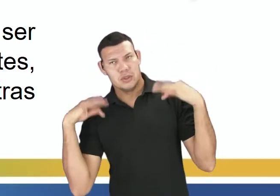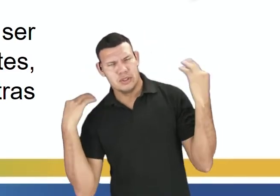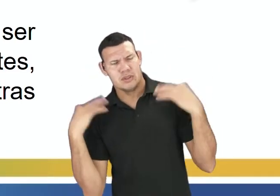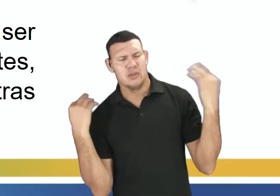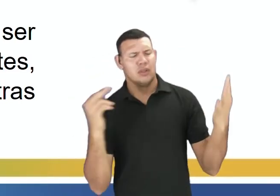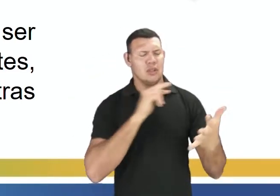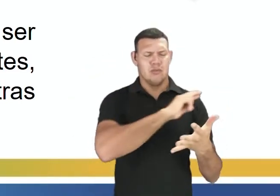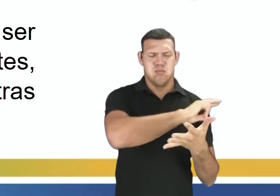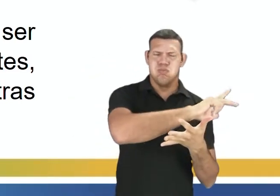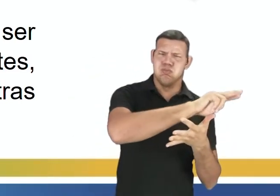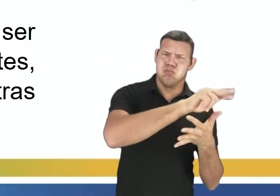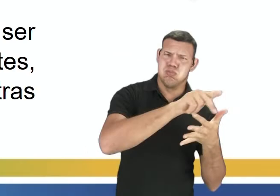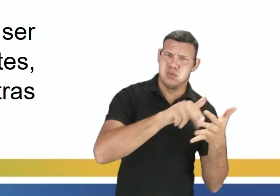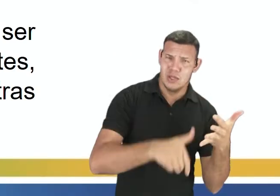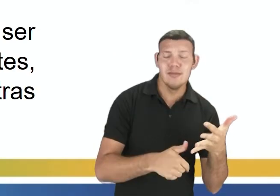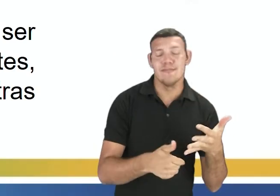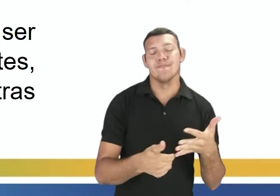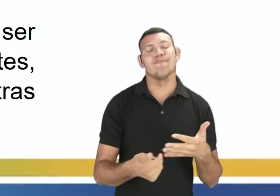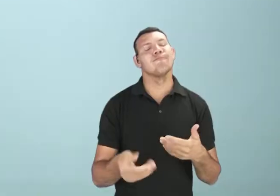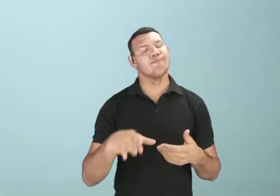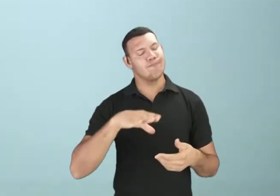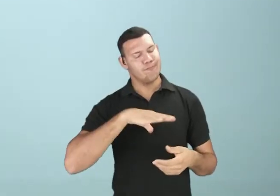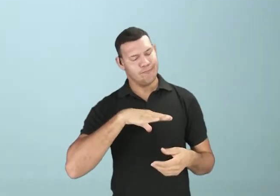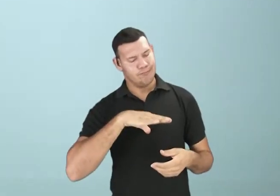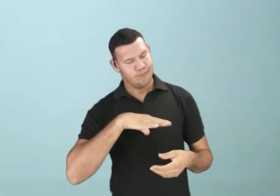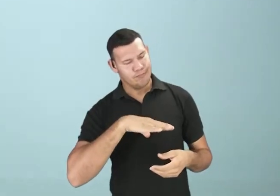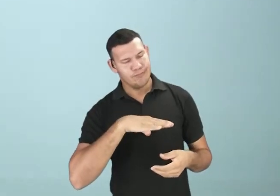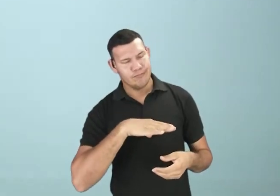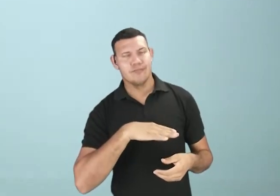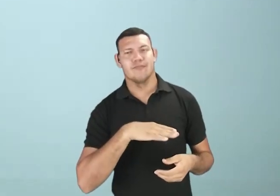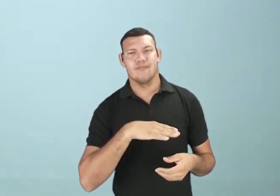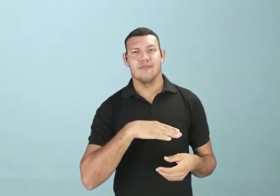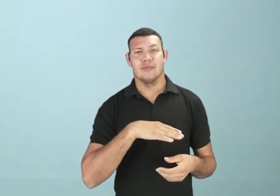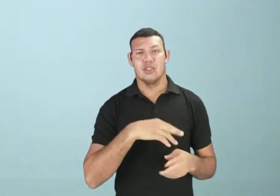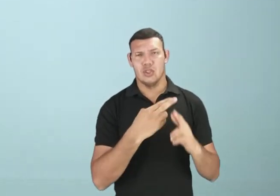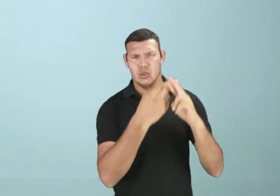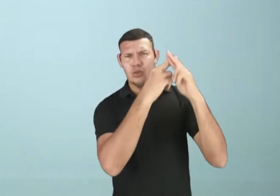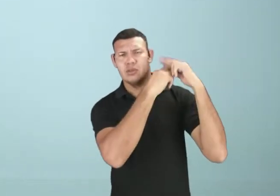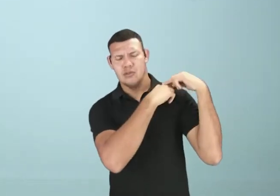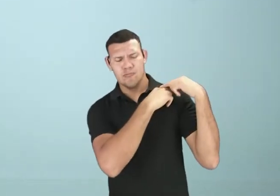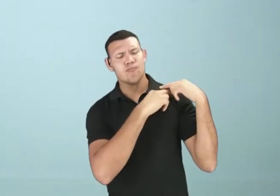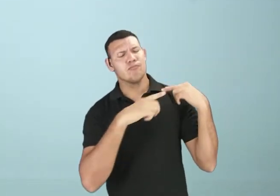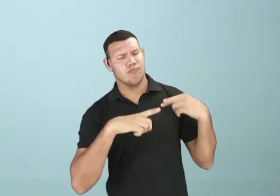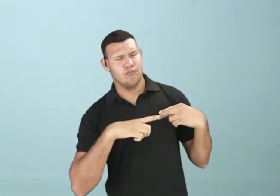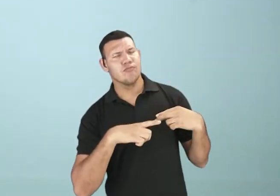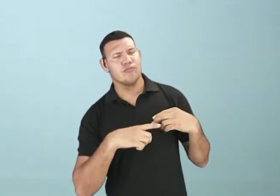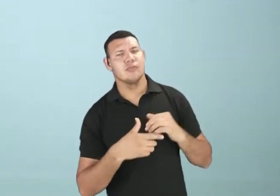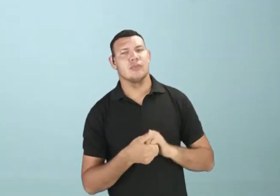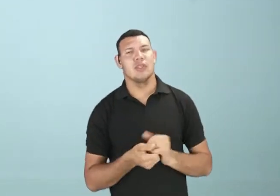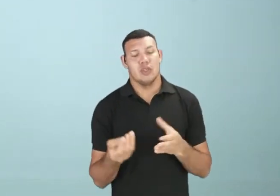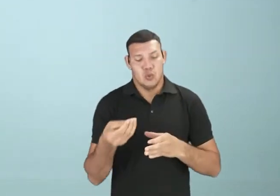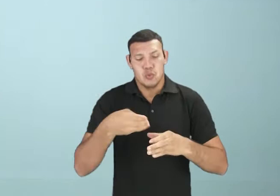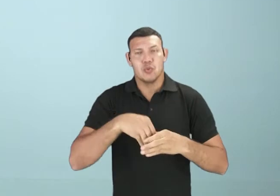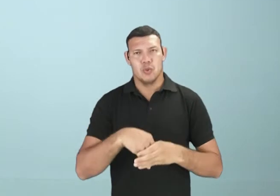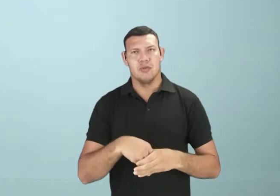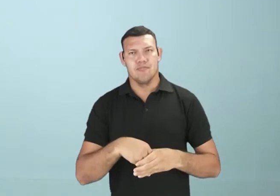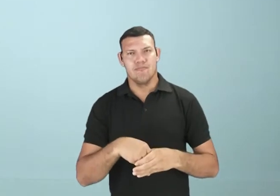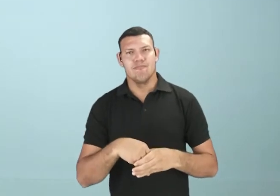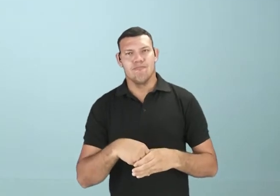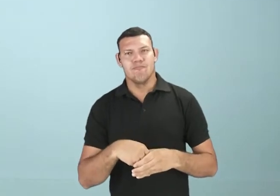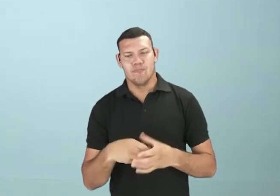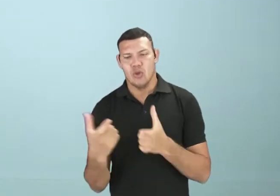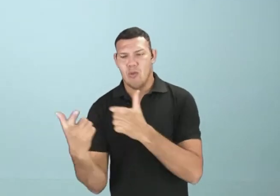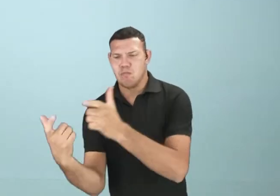Então, a cidade elas podem fazer várias funções ao mesmo tempo, né, dentro da